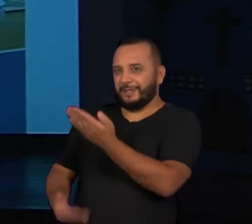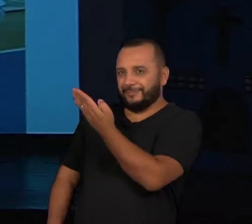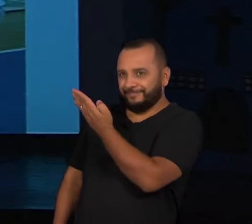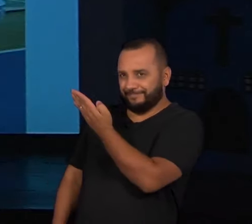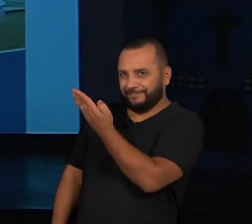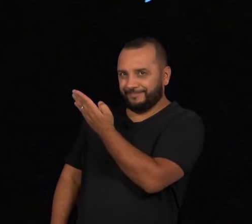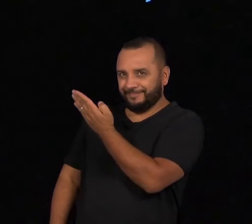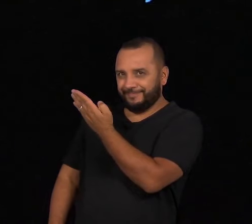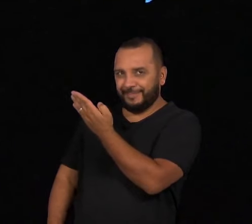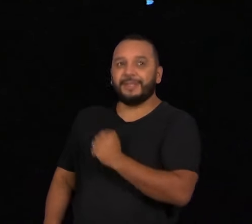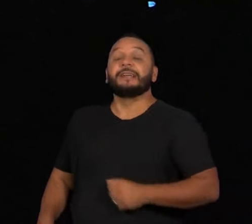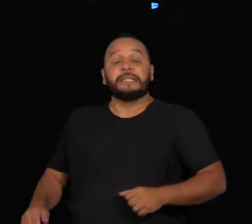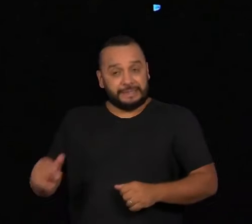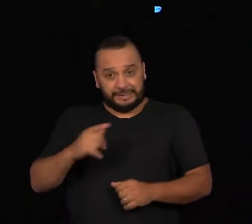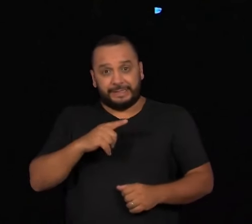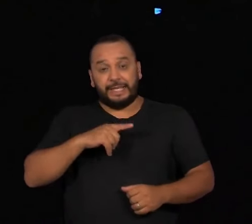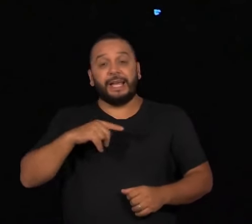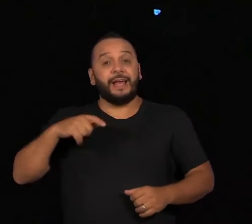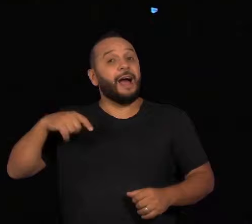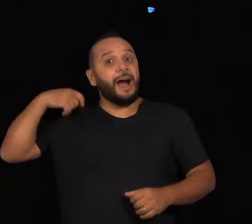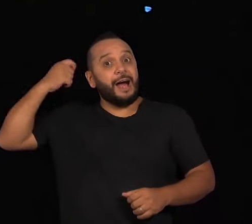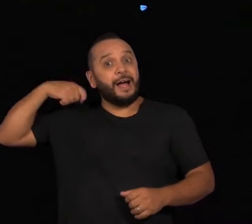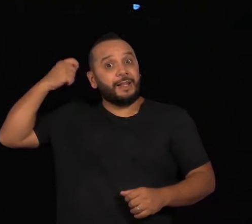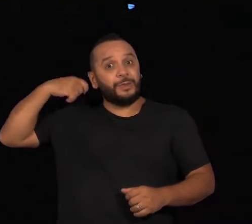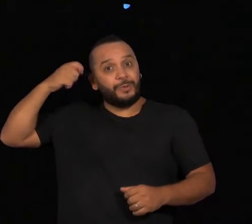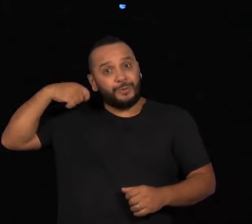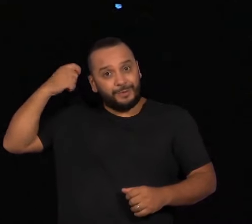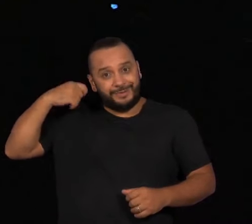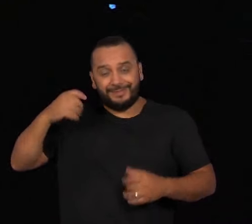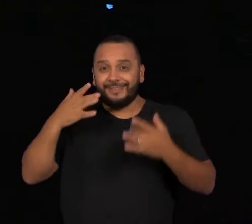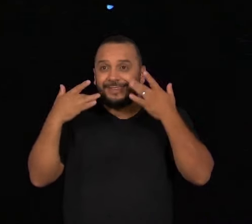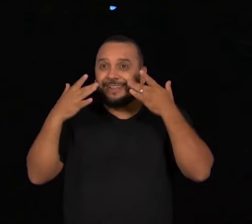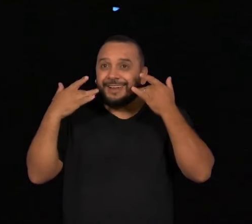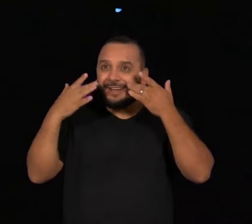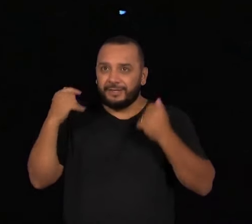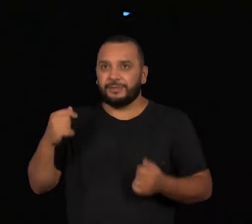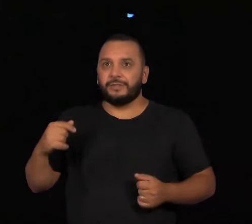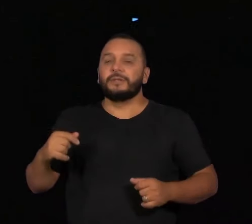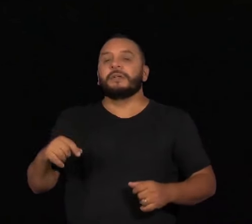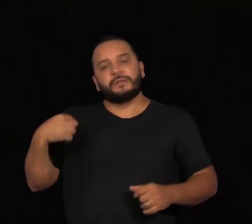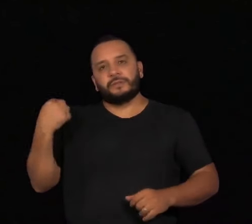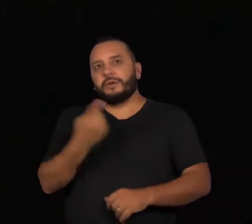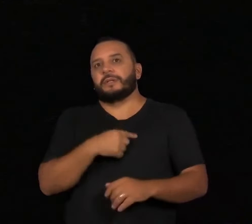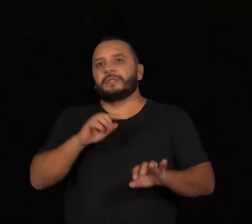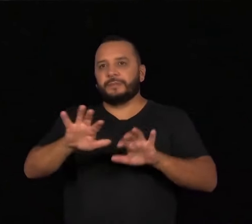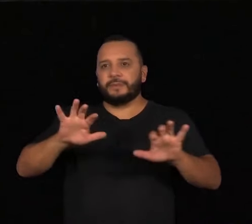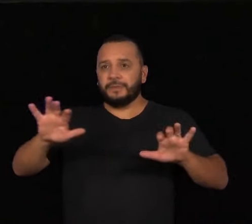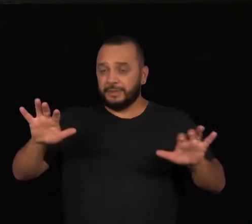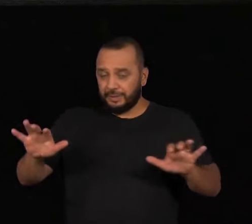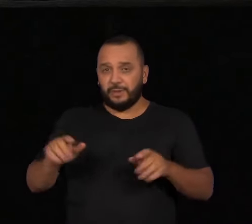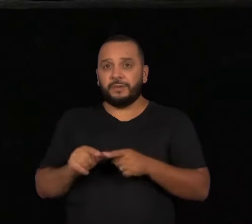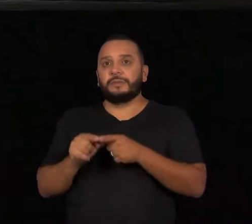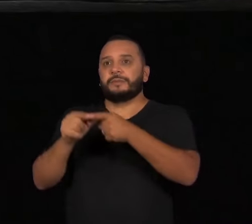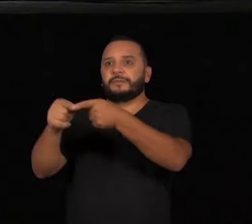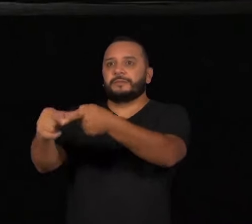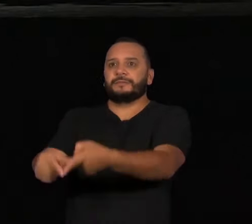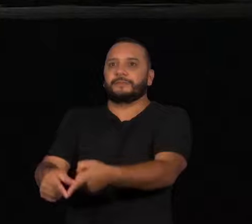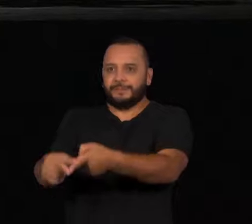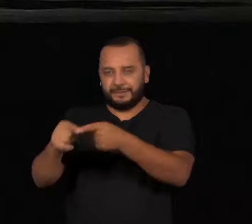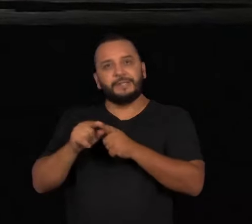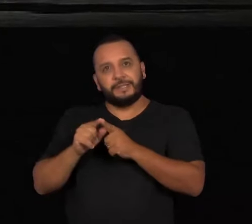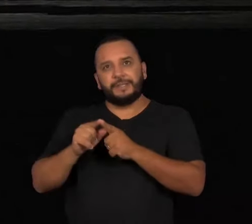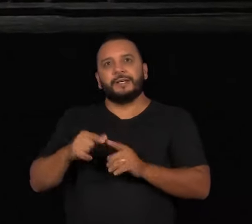onde estudam os protagonistas deste espetáculo. O tema da nossa mostra está concentrado na periferia, na nossa quebrada,